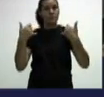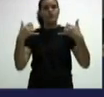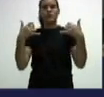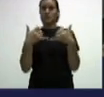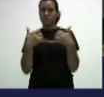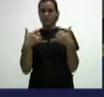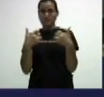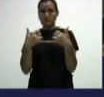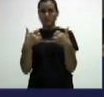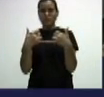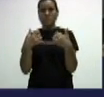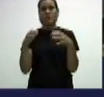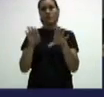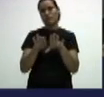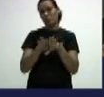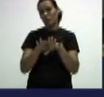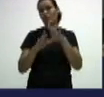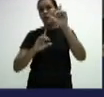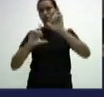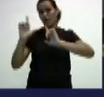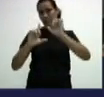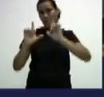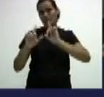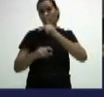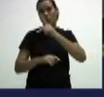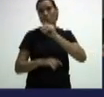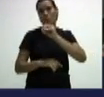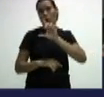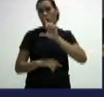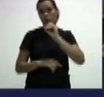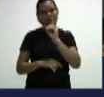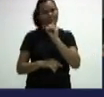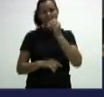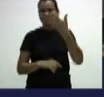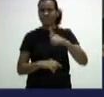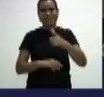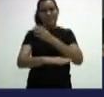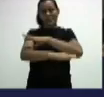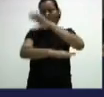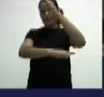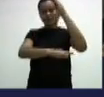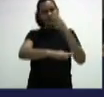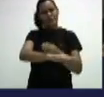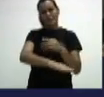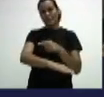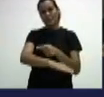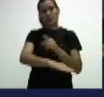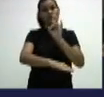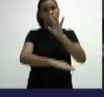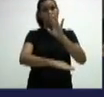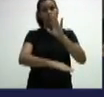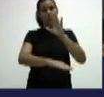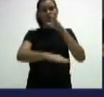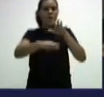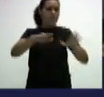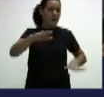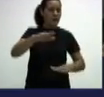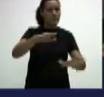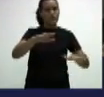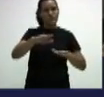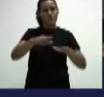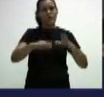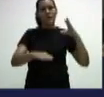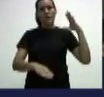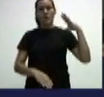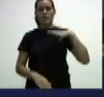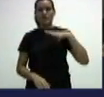E a TV Polo, infelizmente, não passa lá. Ela tem uma abrangência mais em Cubatão. Mas é uma forma